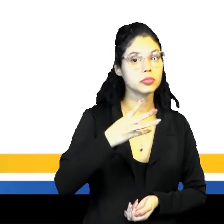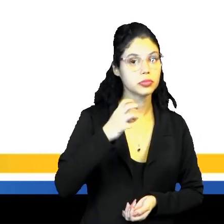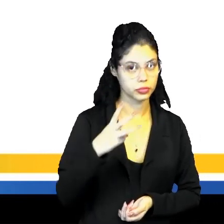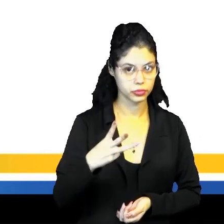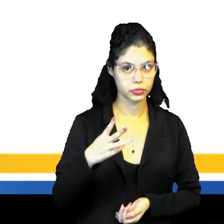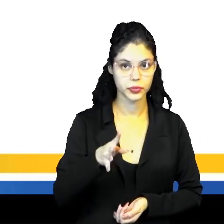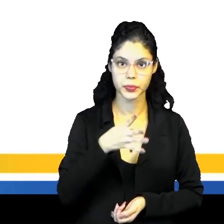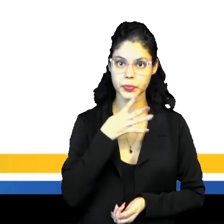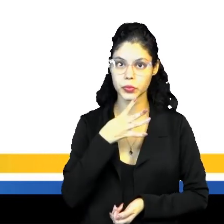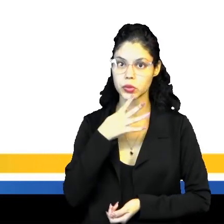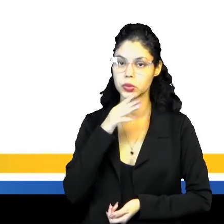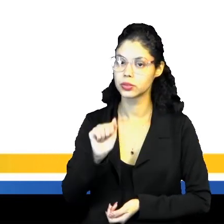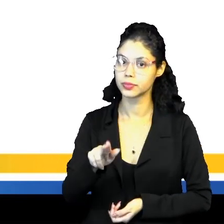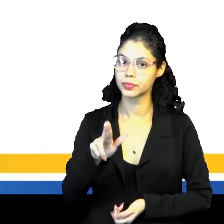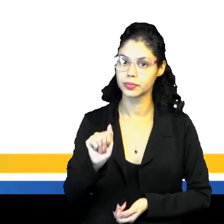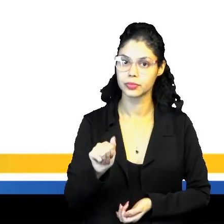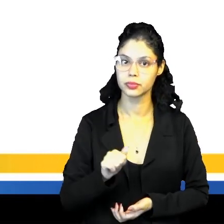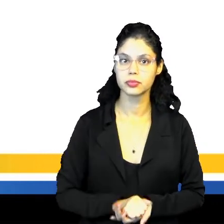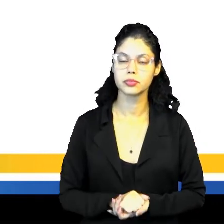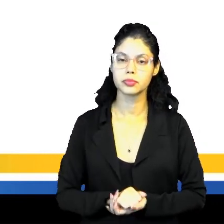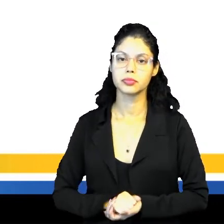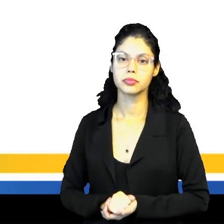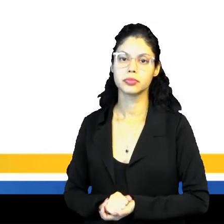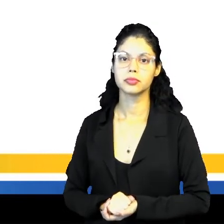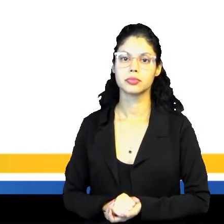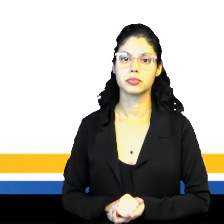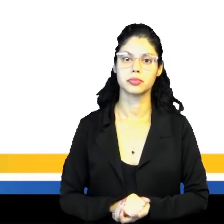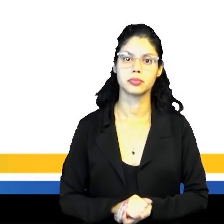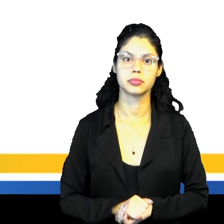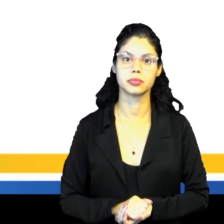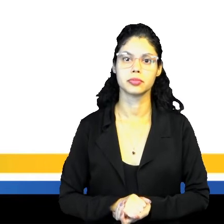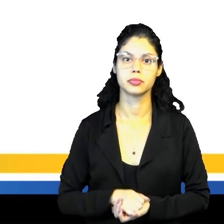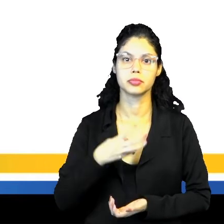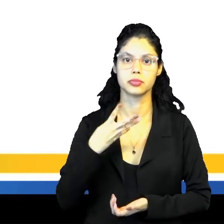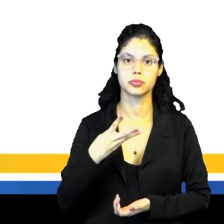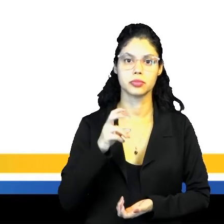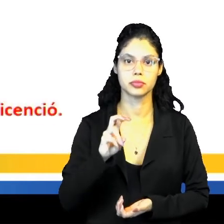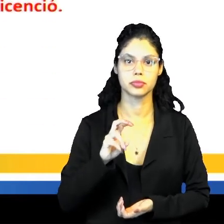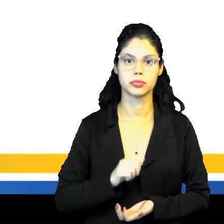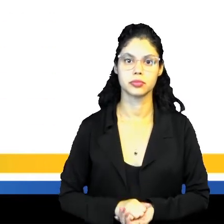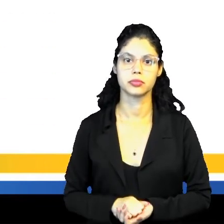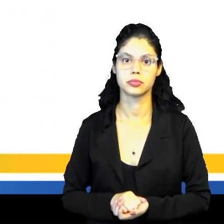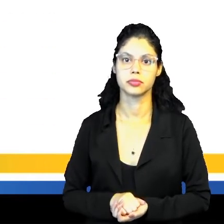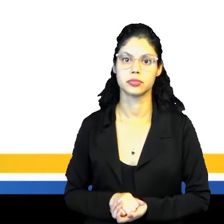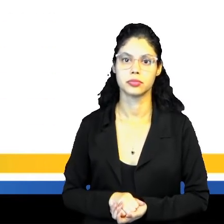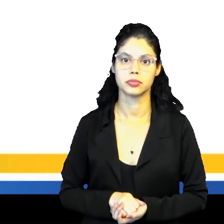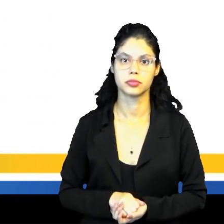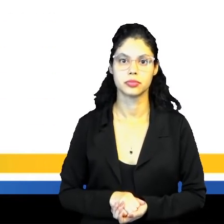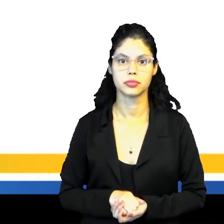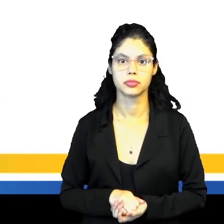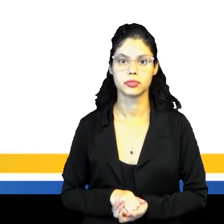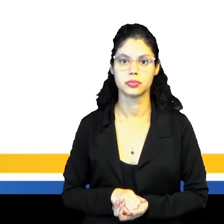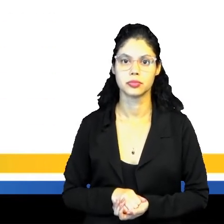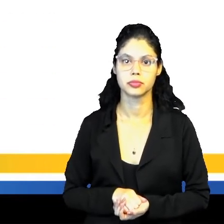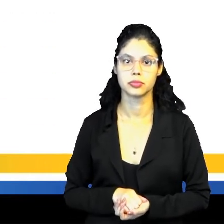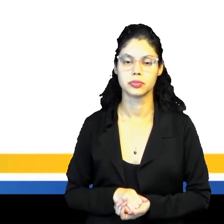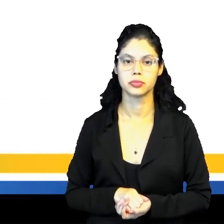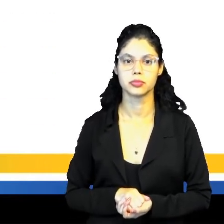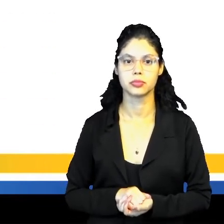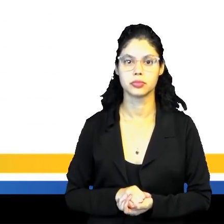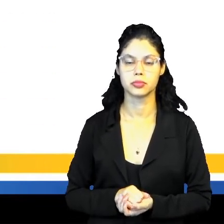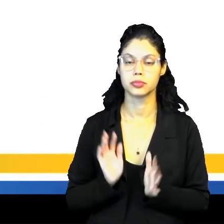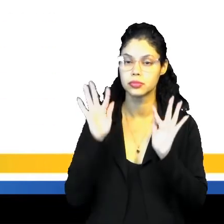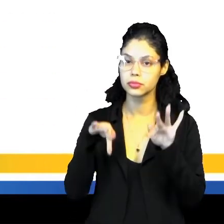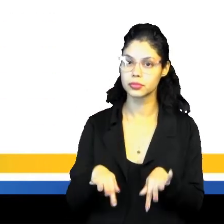que conheceu Ana. Em 1945, Carlos o quê? Carlos se licenciou, ou